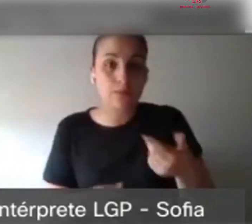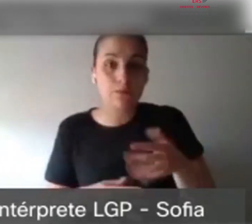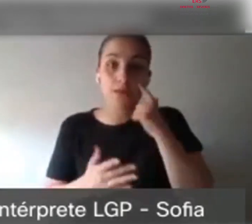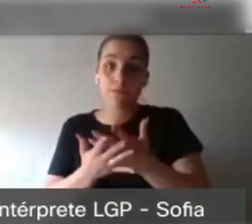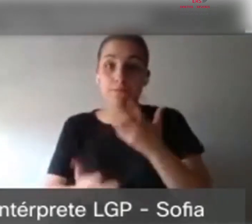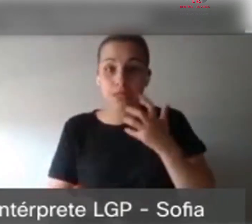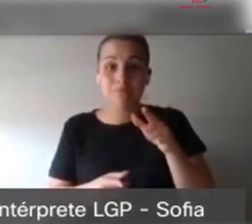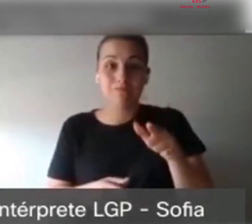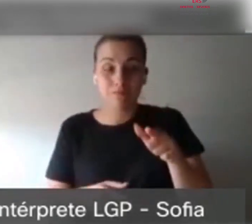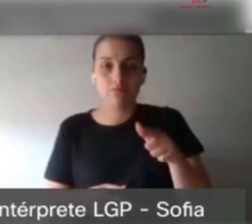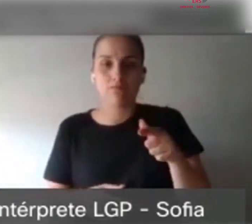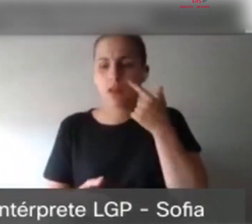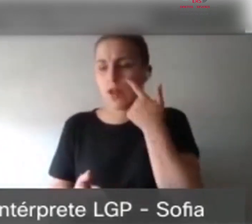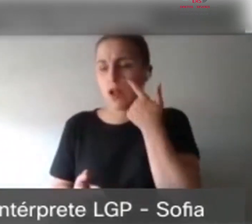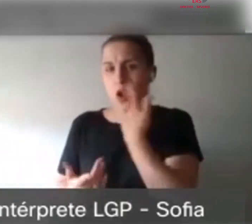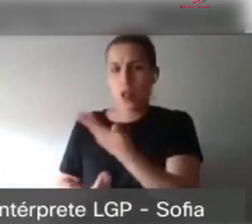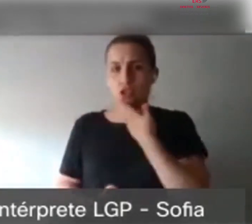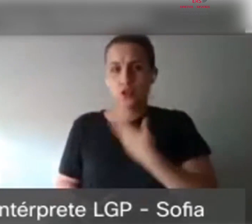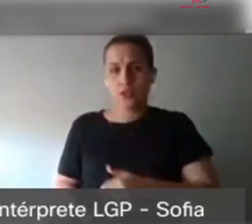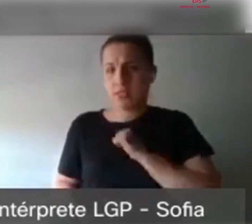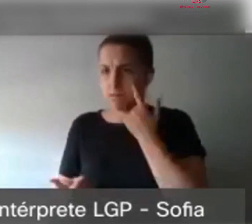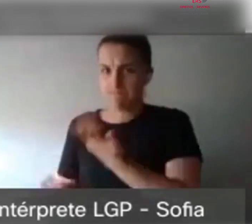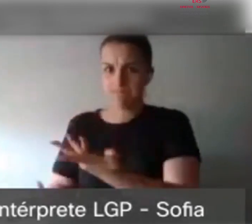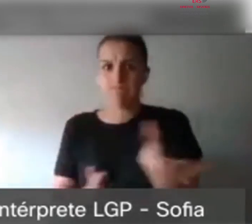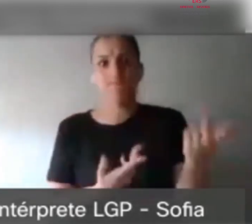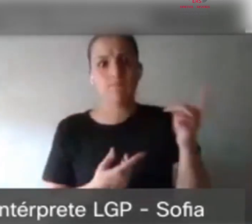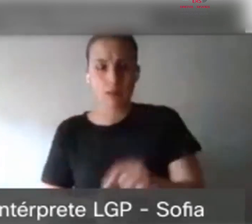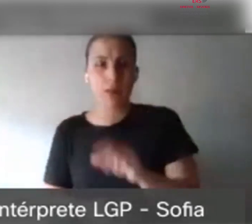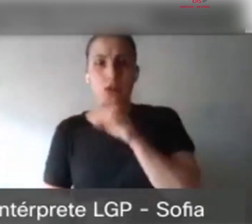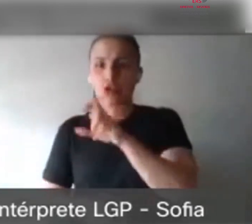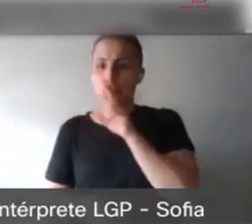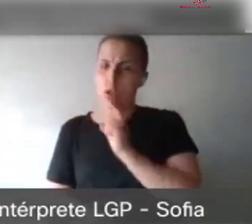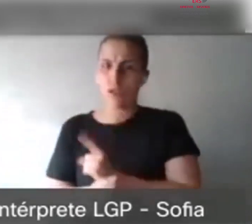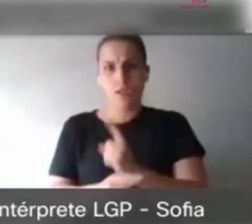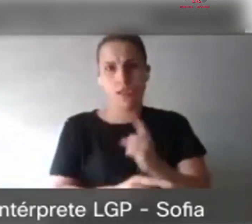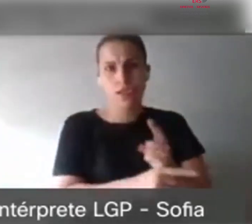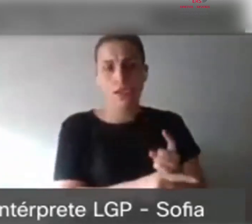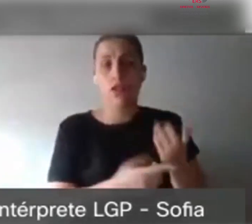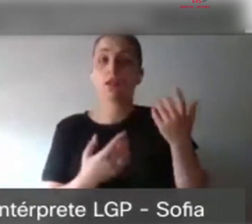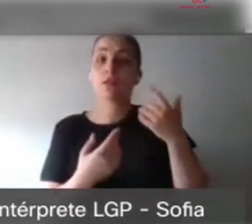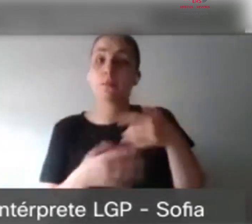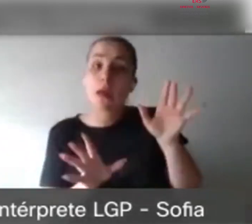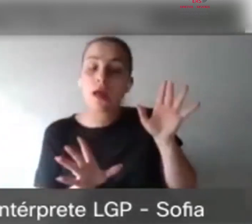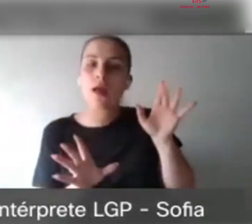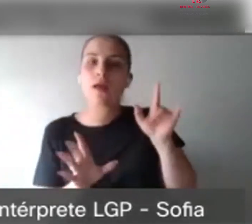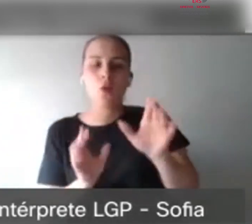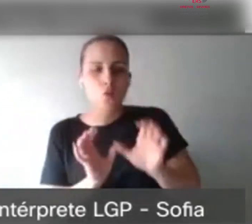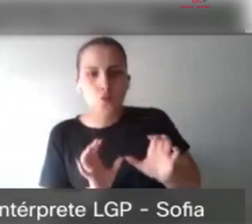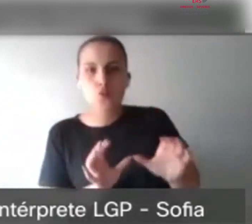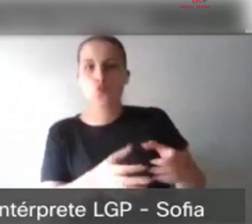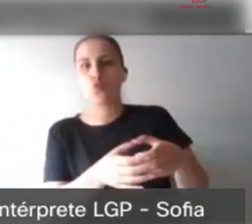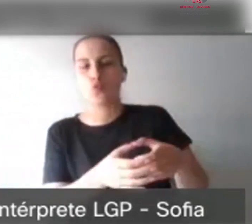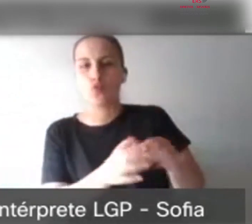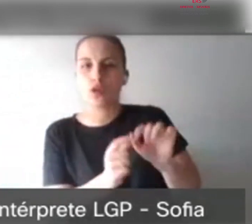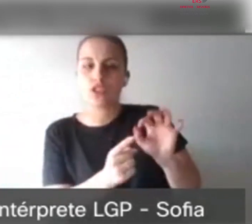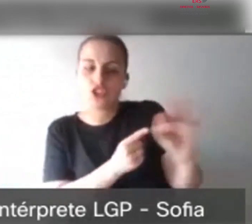tudo isto foi baseado na evidência, tudo isto foi baseado na necessidade de manter uma resposta e que se salvaguardaram sempre os grupos